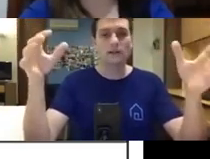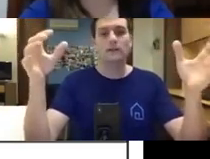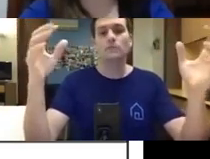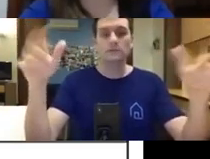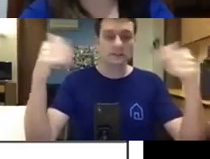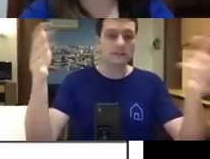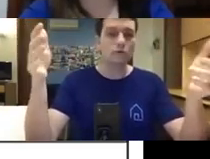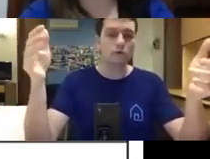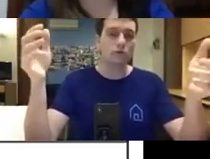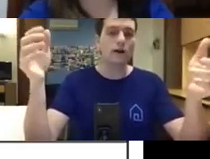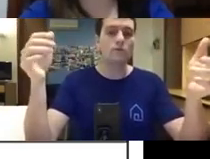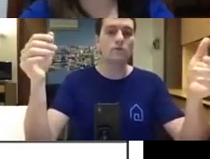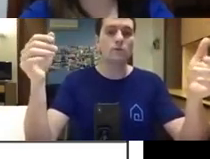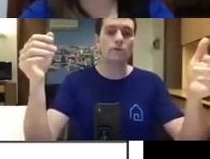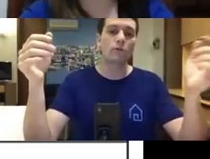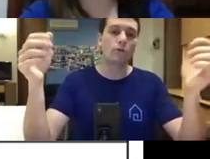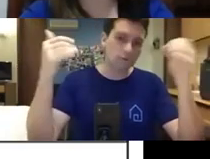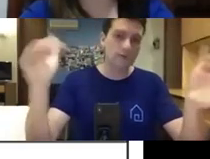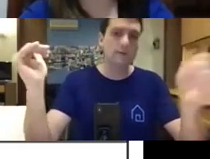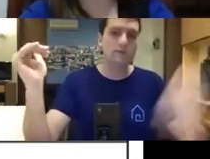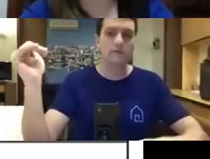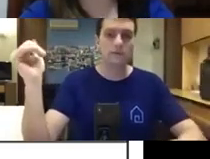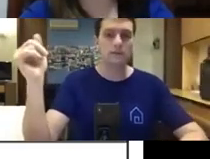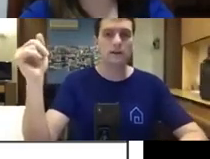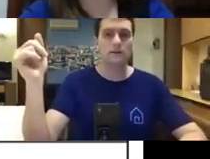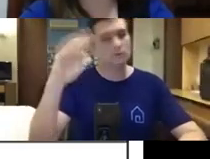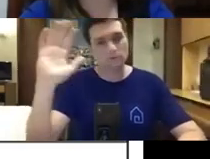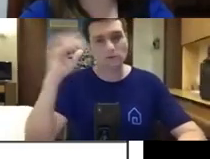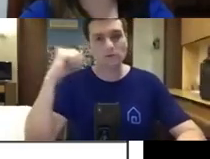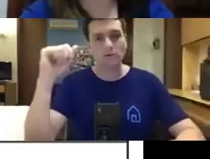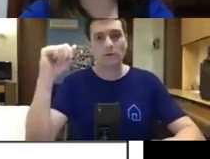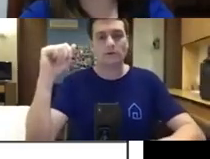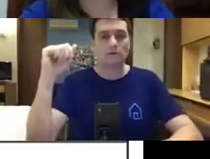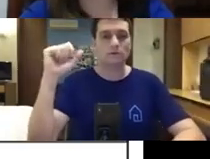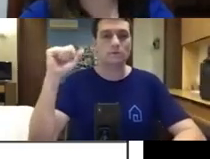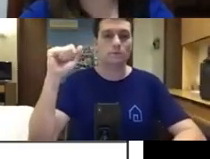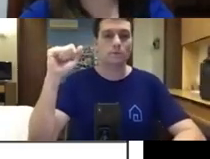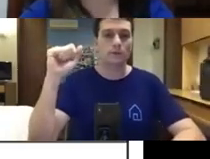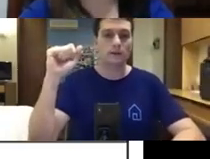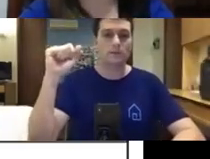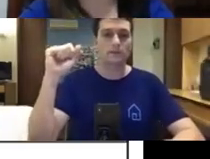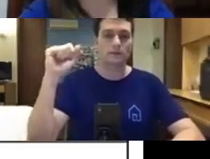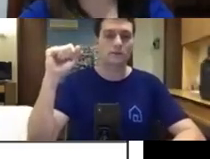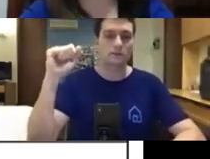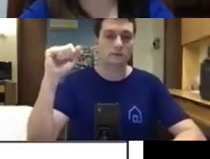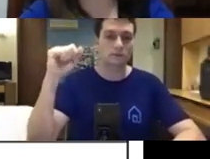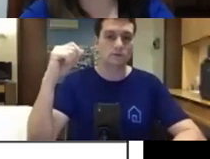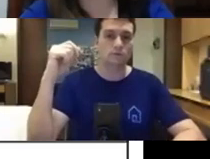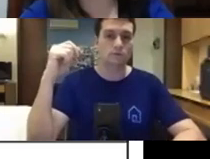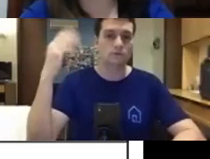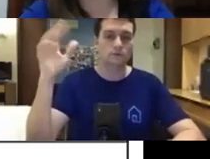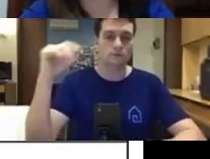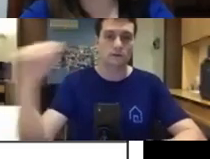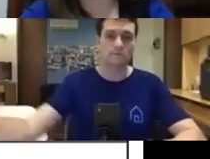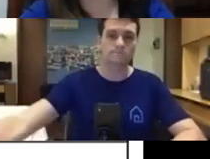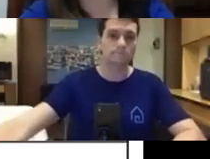agem e mesmo assim, se continuar o fogo, o dumper vem e age. Só um título de informação. Perfeito. Uma pequena experiência que eu já tive com o